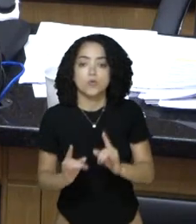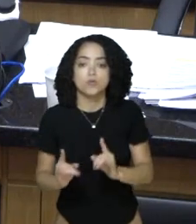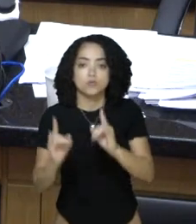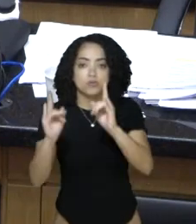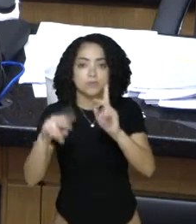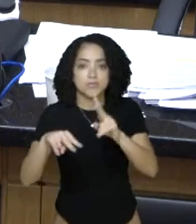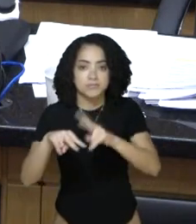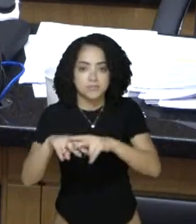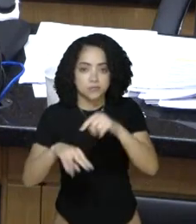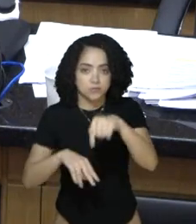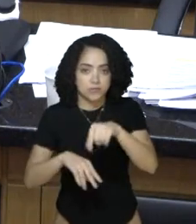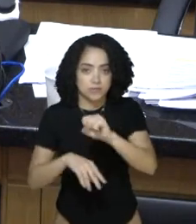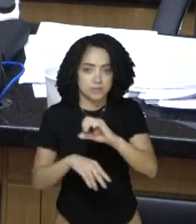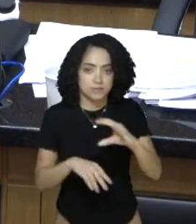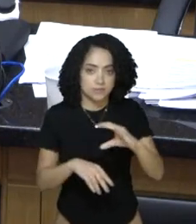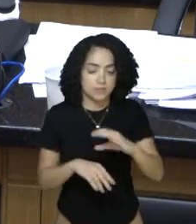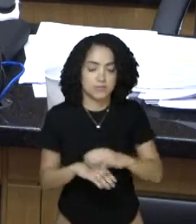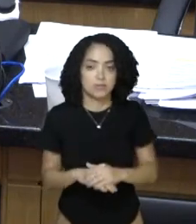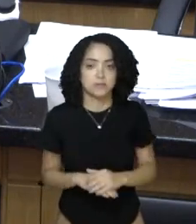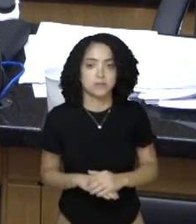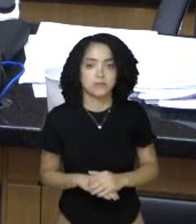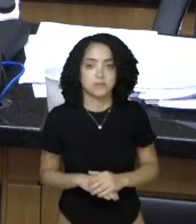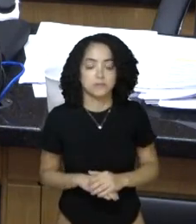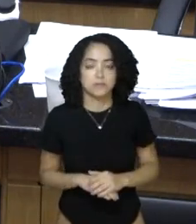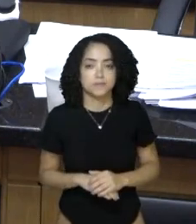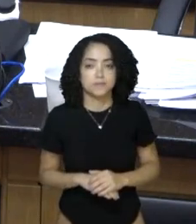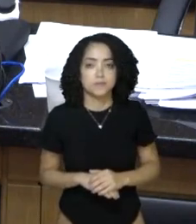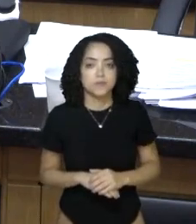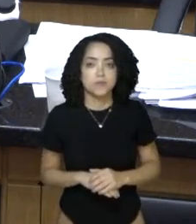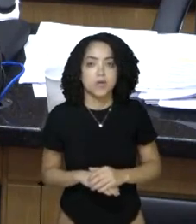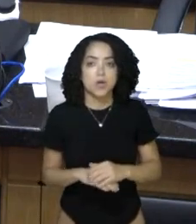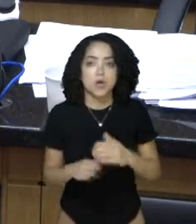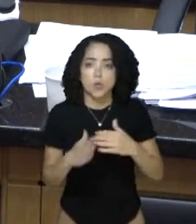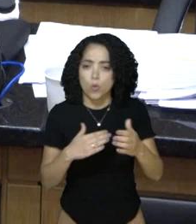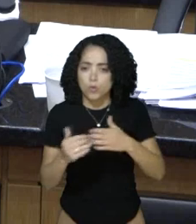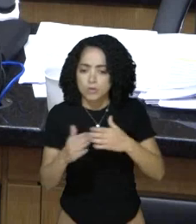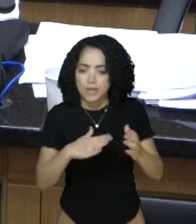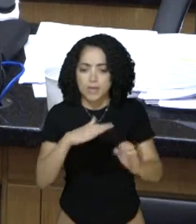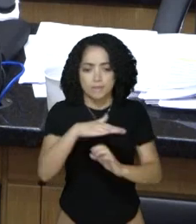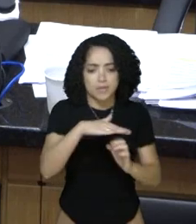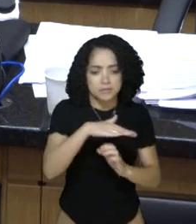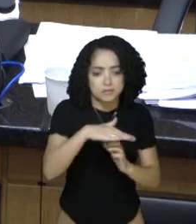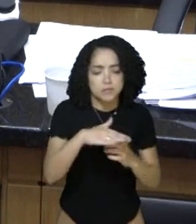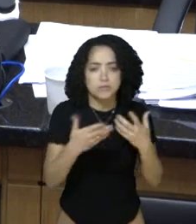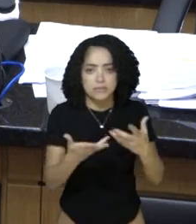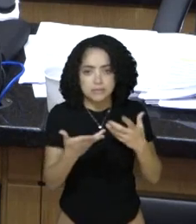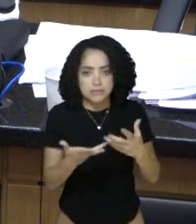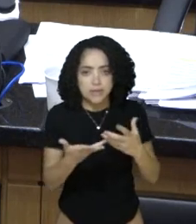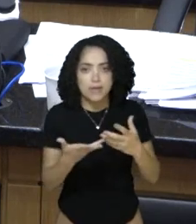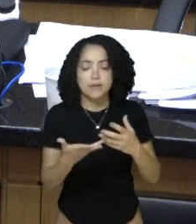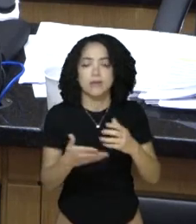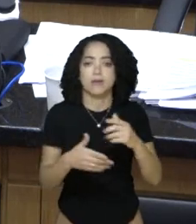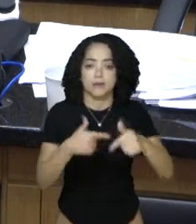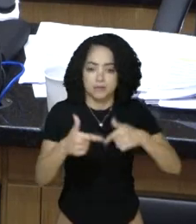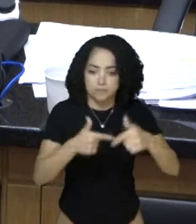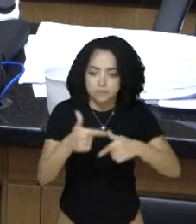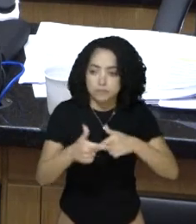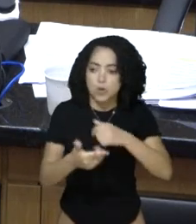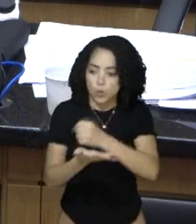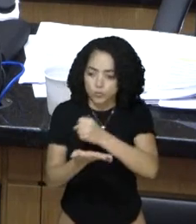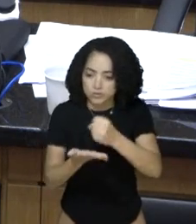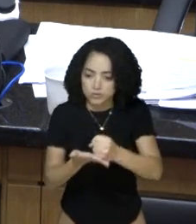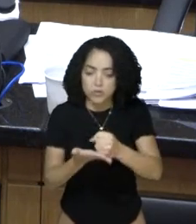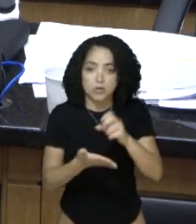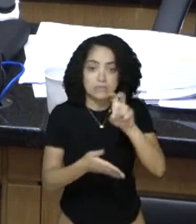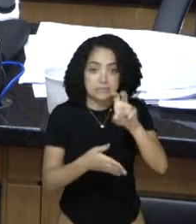Catarina. Vejam só, senhores deputados, qualquer empresário que queira gerar emprego para detentos, hoje faz um contrato de